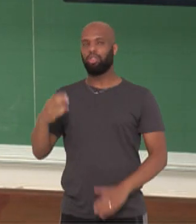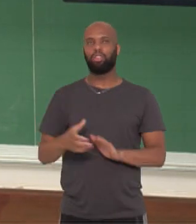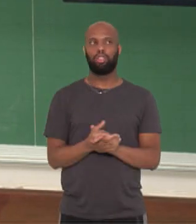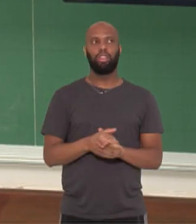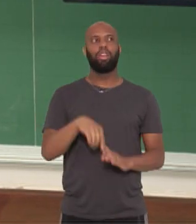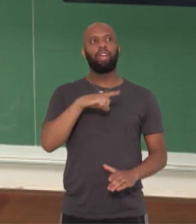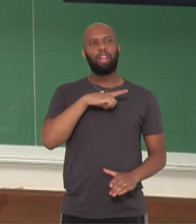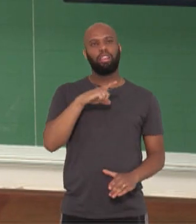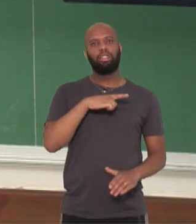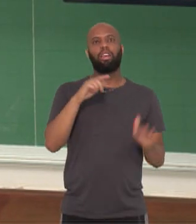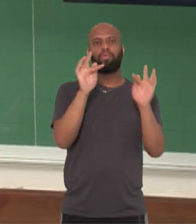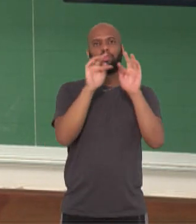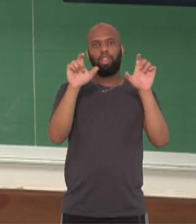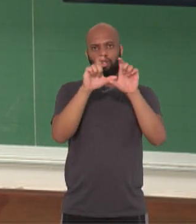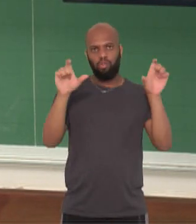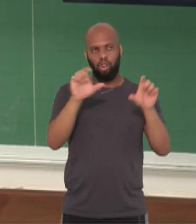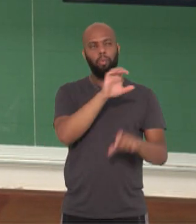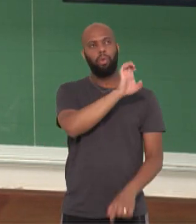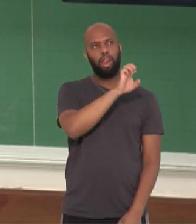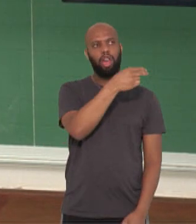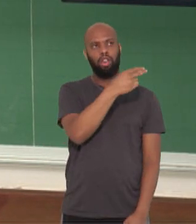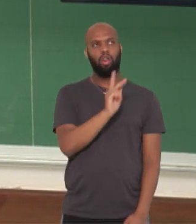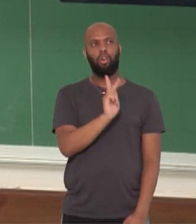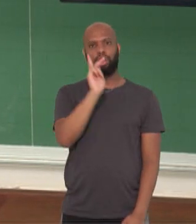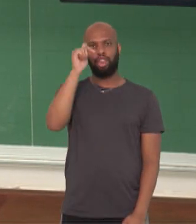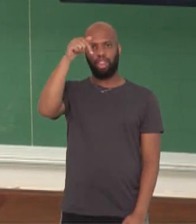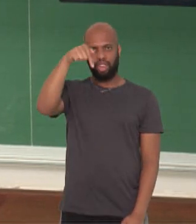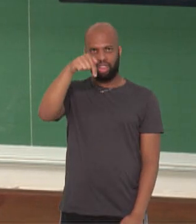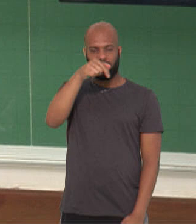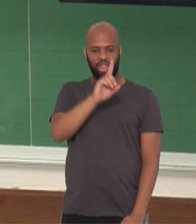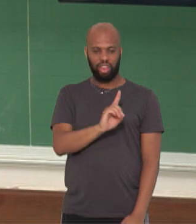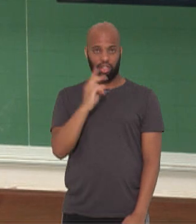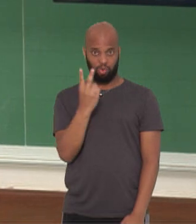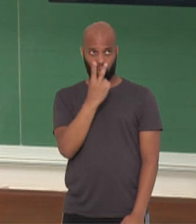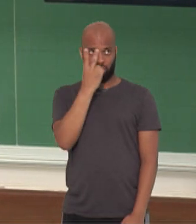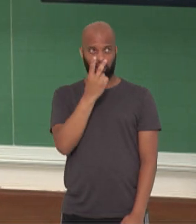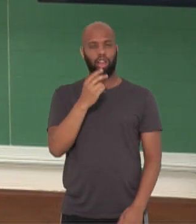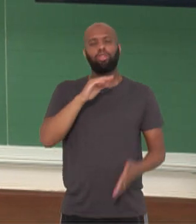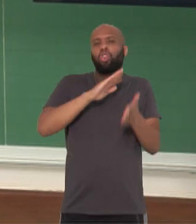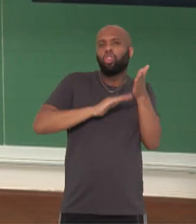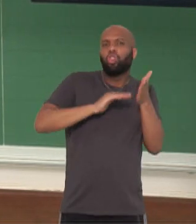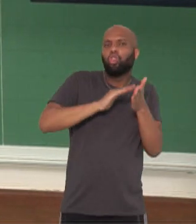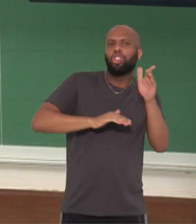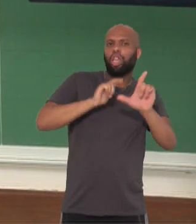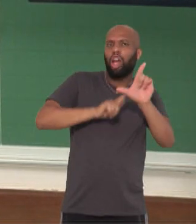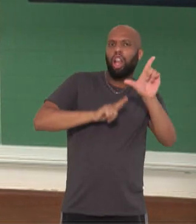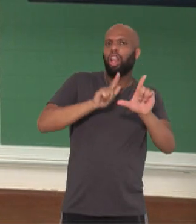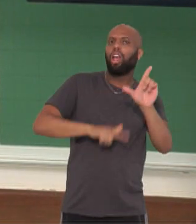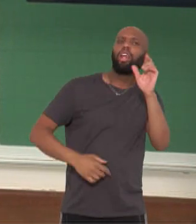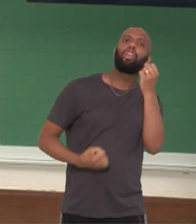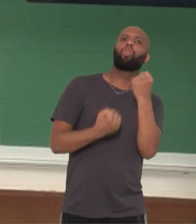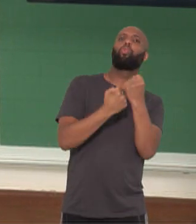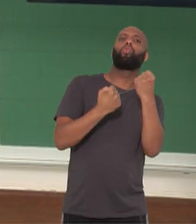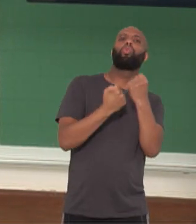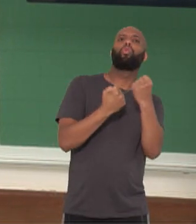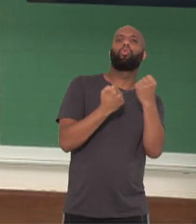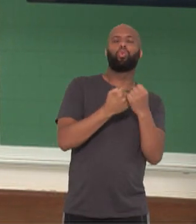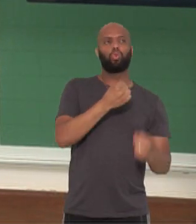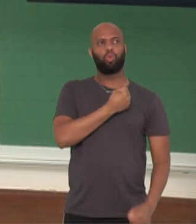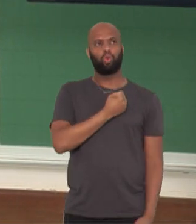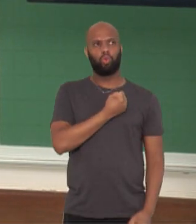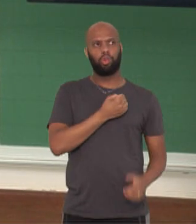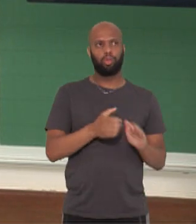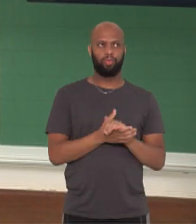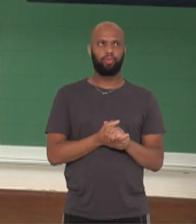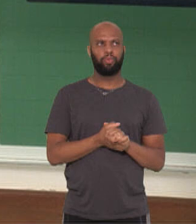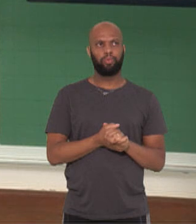quadrado, substitui certinho cada termo em seu lugar. Veja, K, 9 vezes 10 a nona, troca K por 9 vezes 10 a nona.